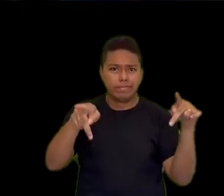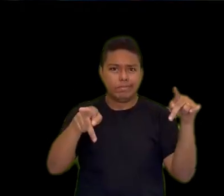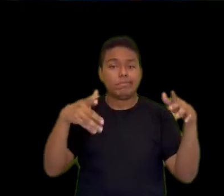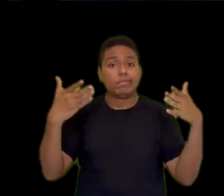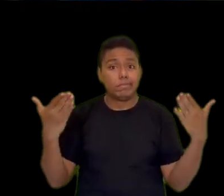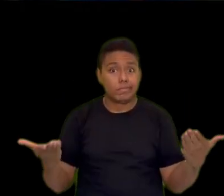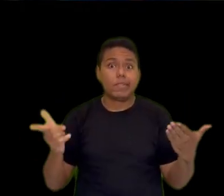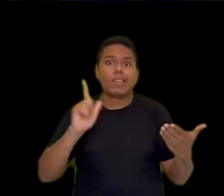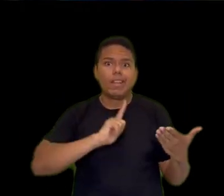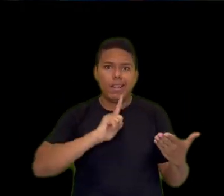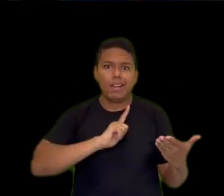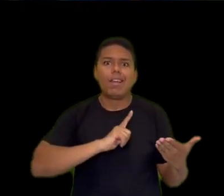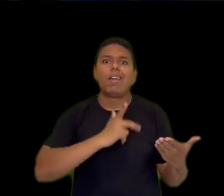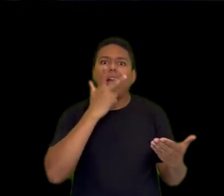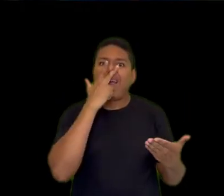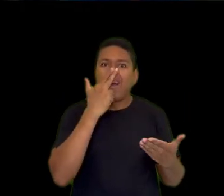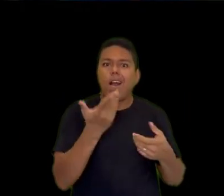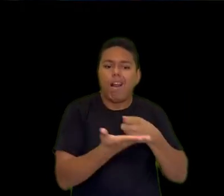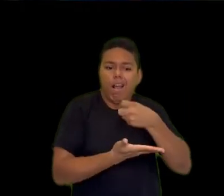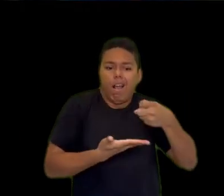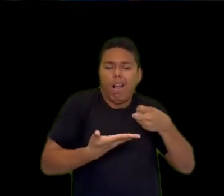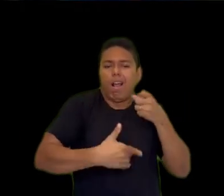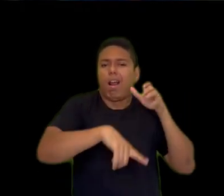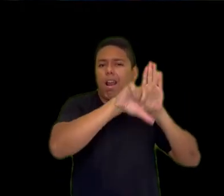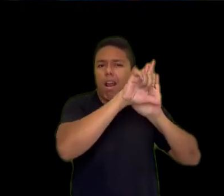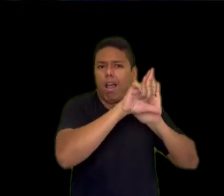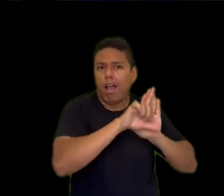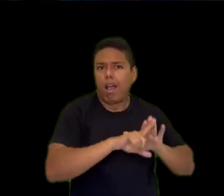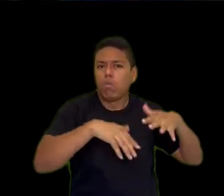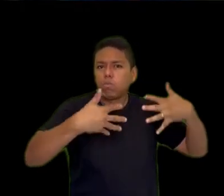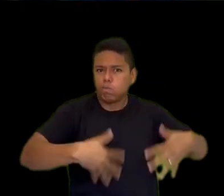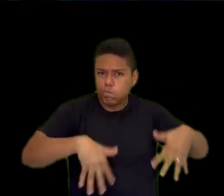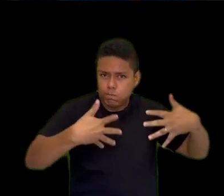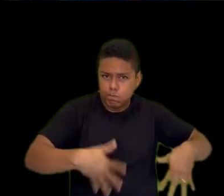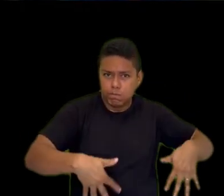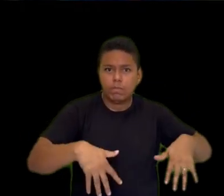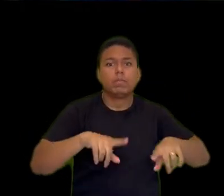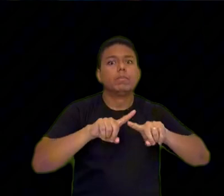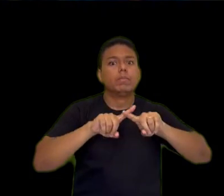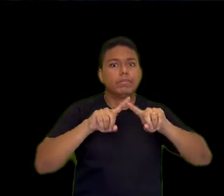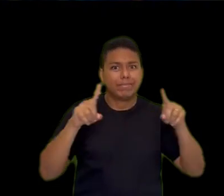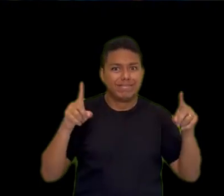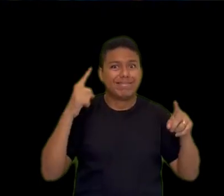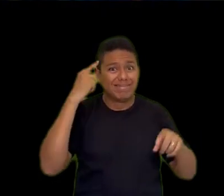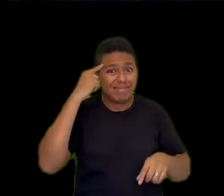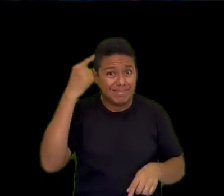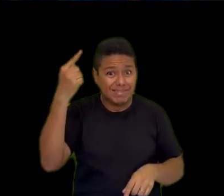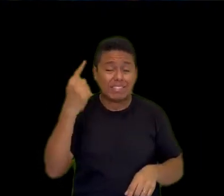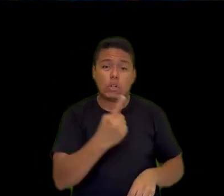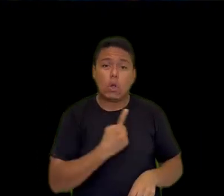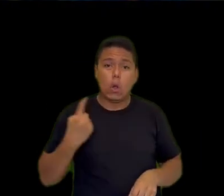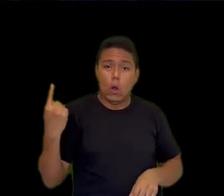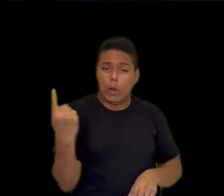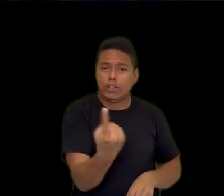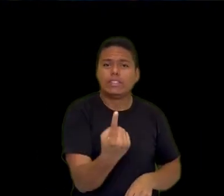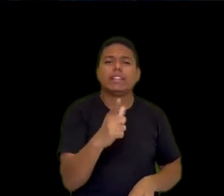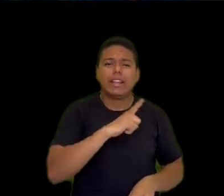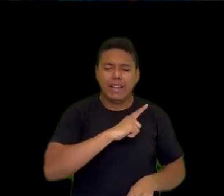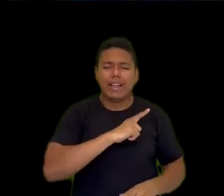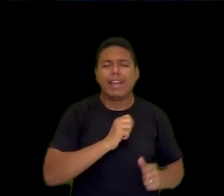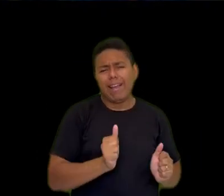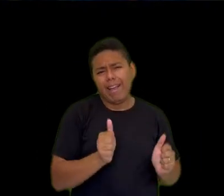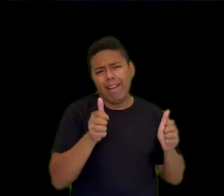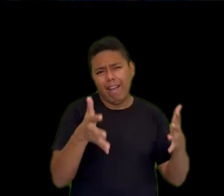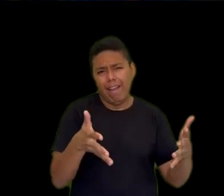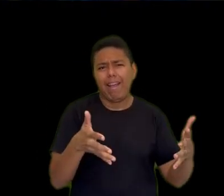e é necessário para que a gente possa, né, usar do nosso poder administrativo ou dever